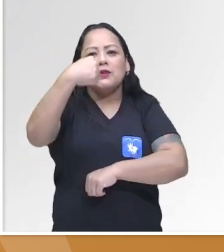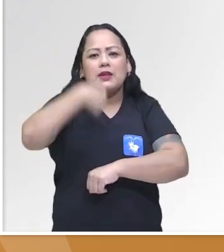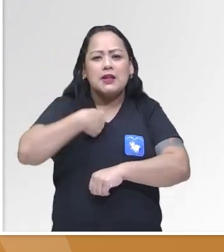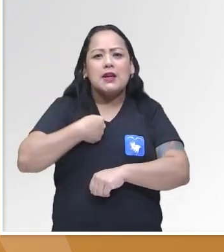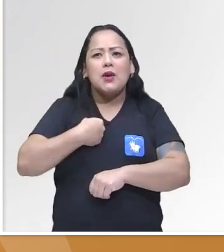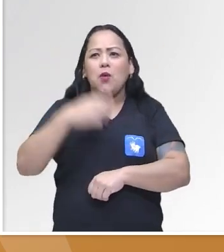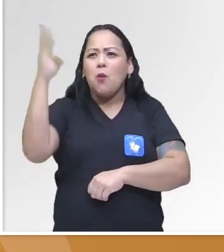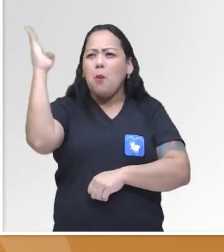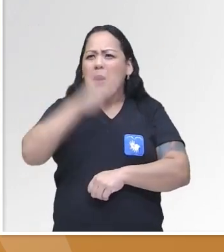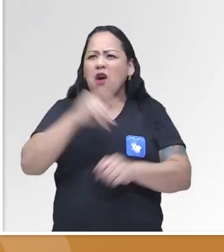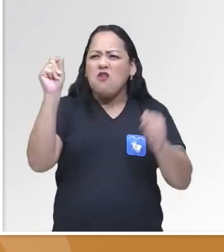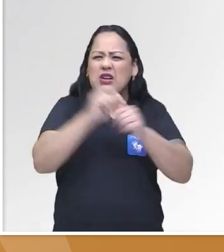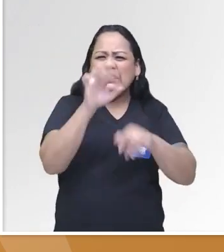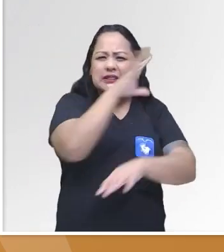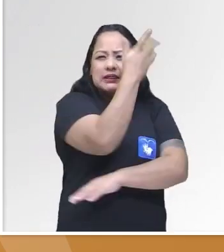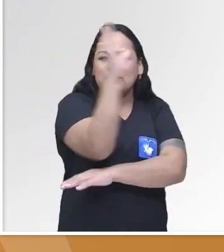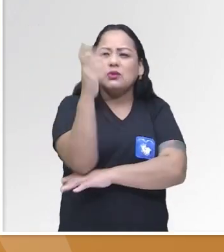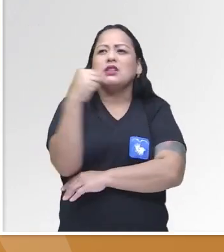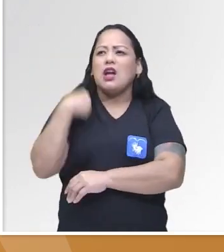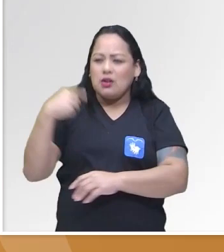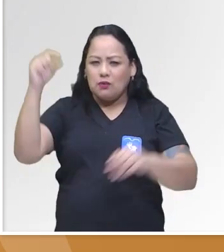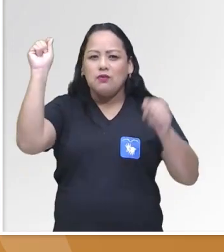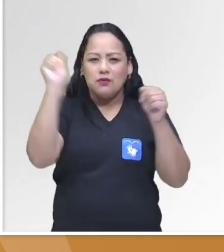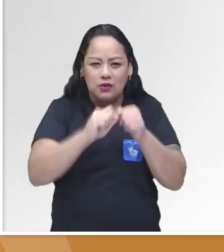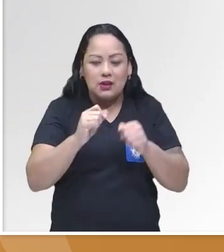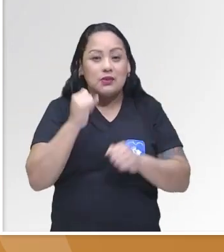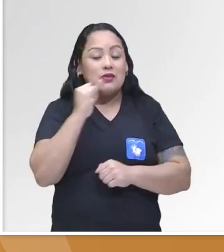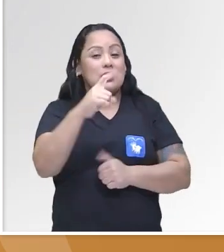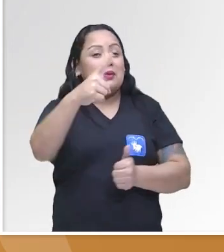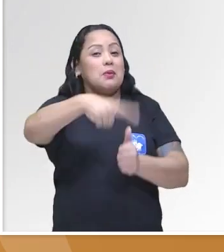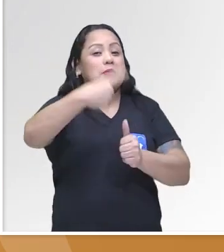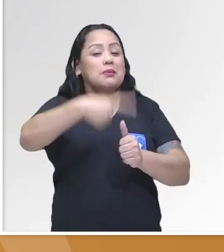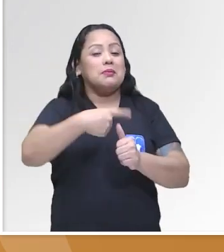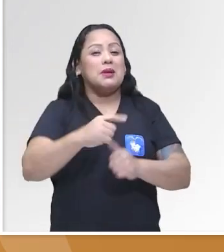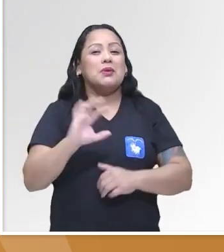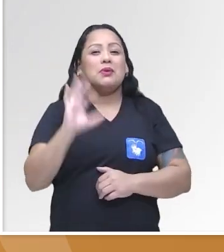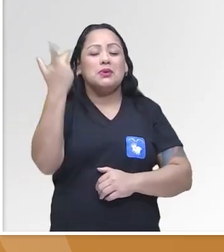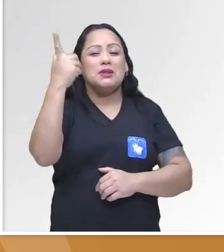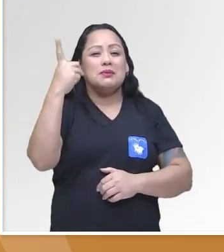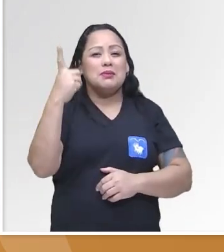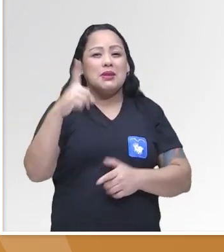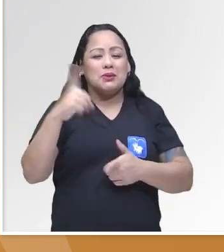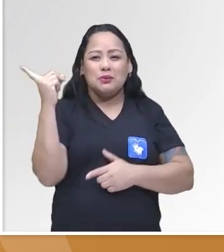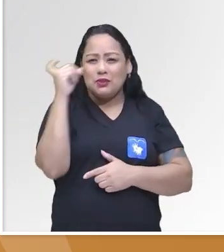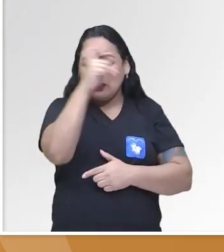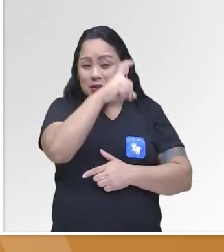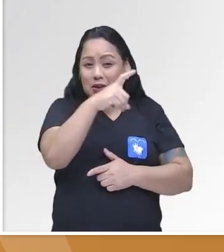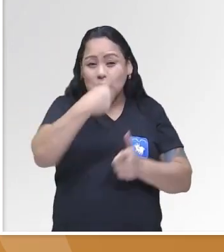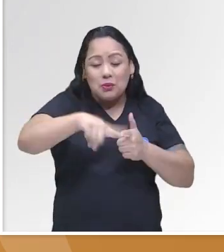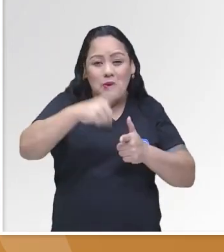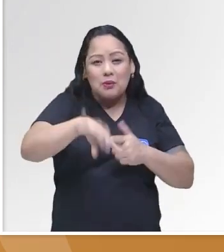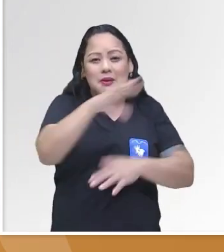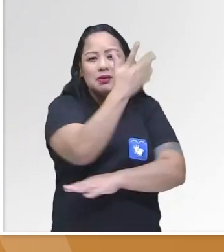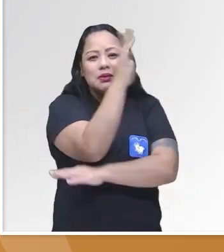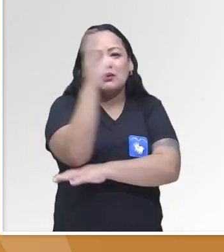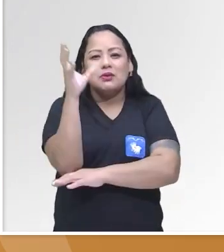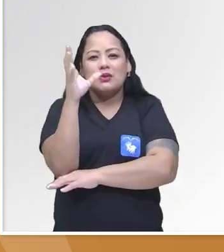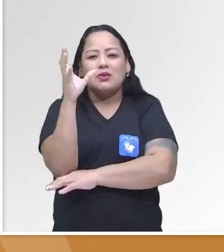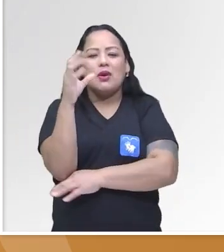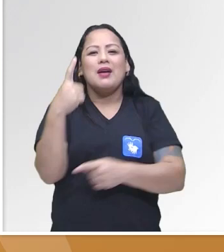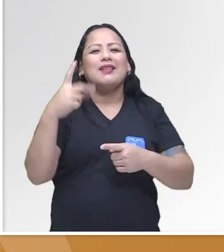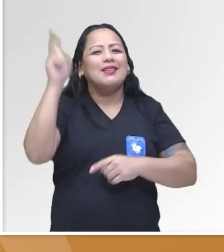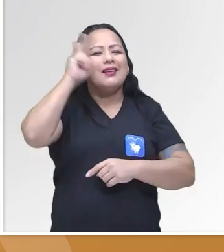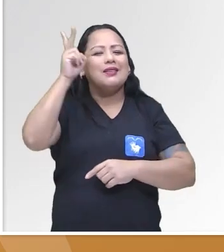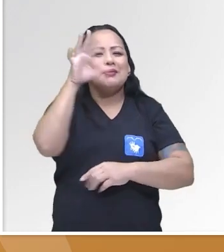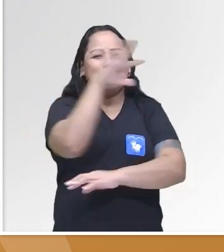prejudicar a natureza, eu vou. Falei a vocês que o nosso primeiro desastre ambiental da nossa história foi a extração do pau-brasil,